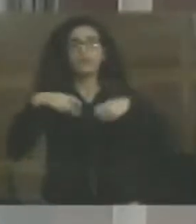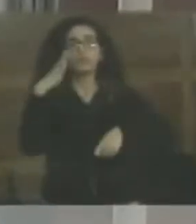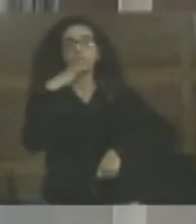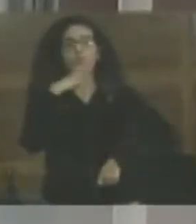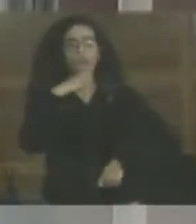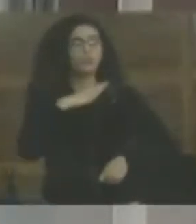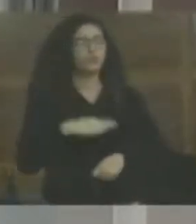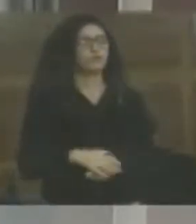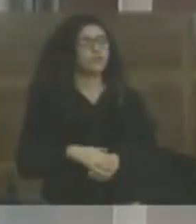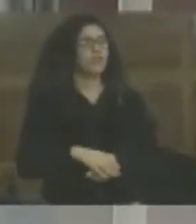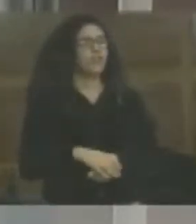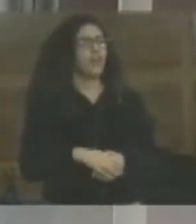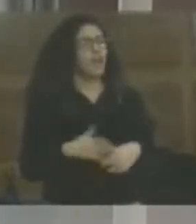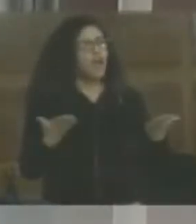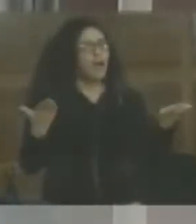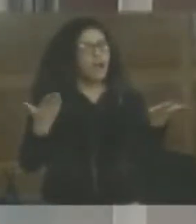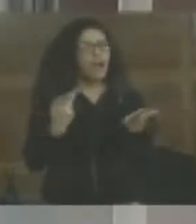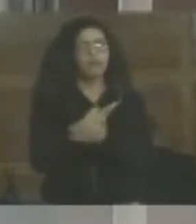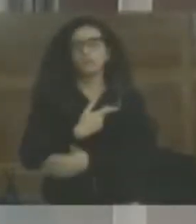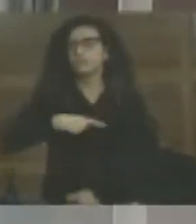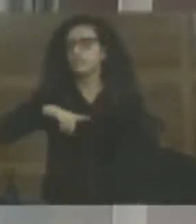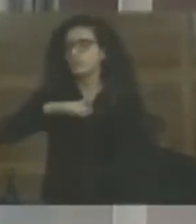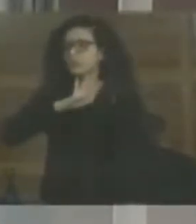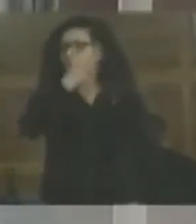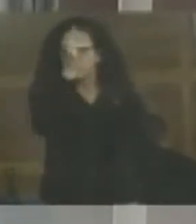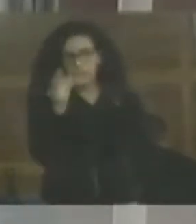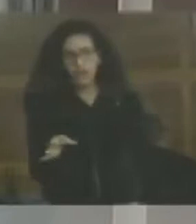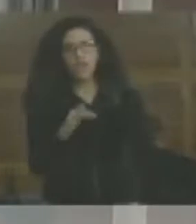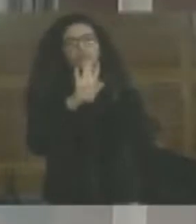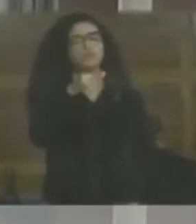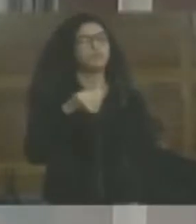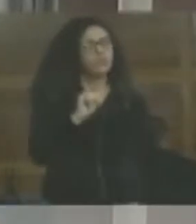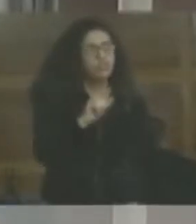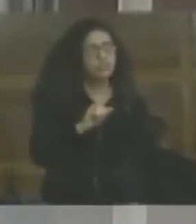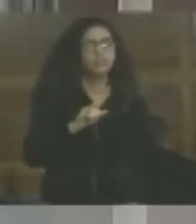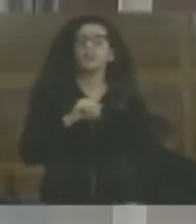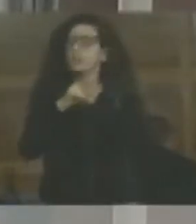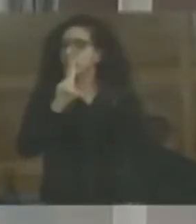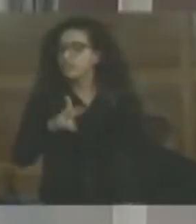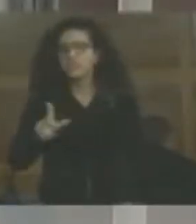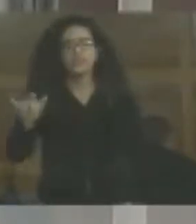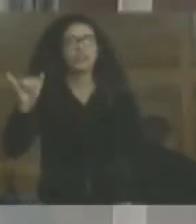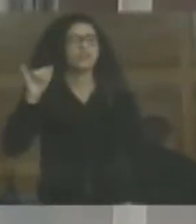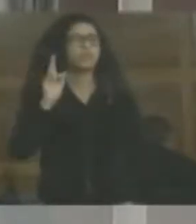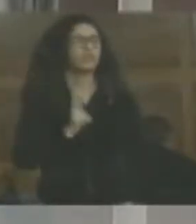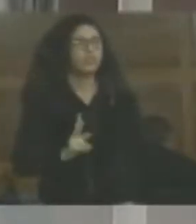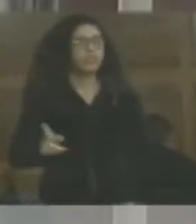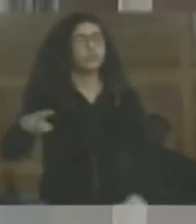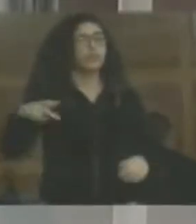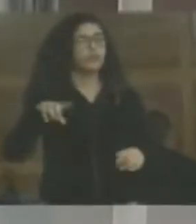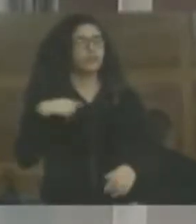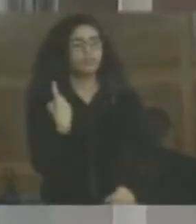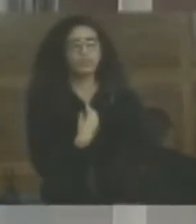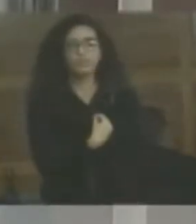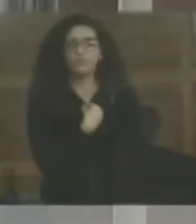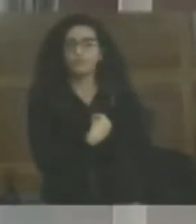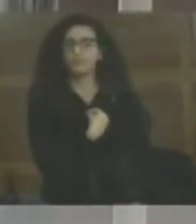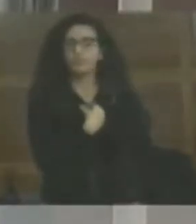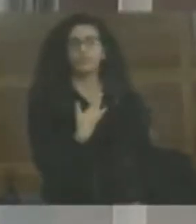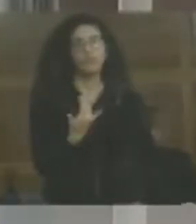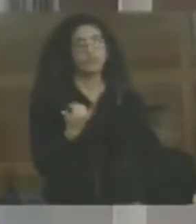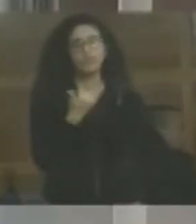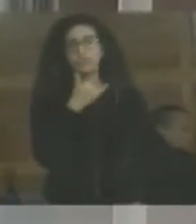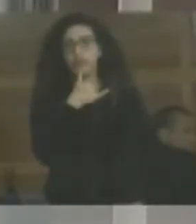Bracuí, há pouco tempo atrás foi na do Frade, amanhã vai ser na do Cantagalo, e aí por aí vai. Nós estamos numa situação que,